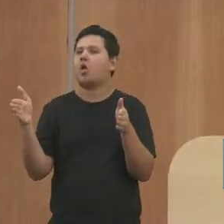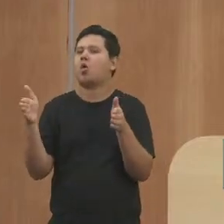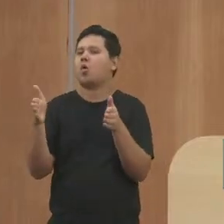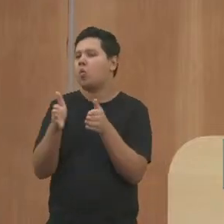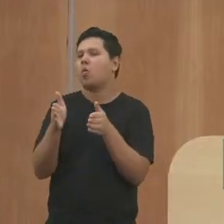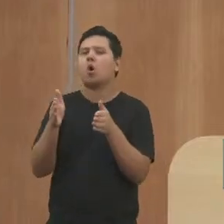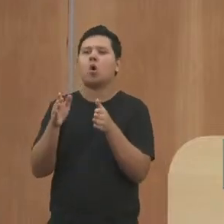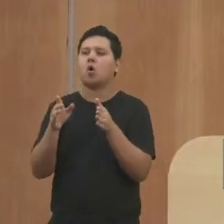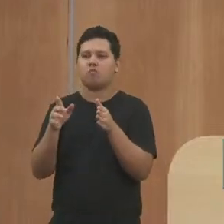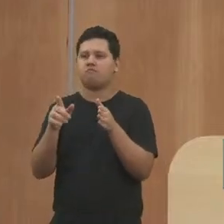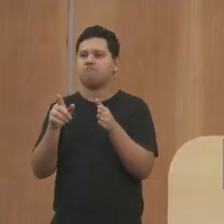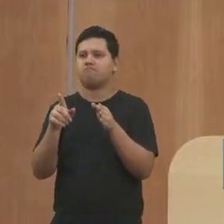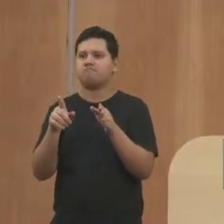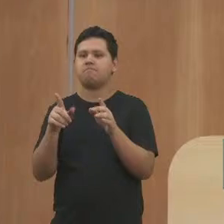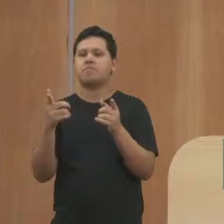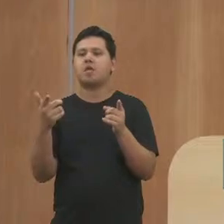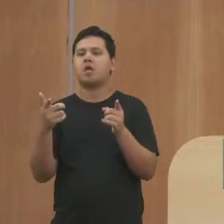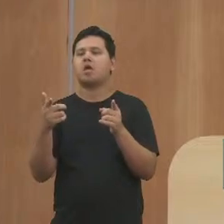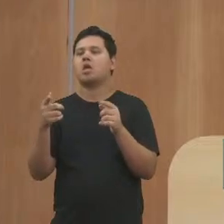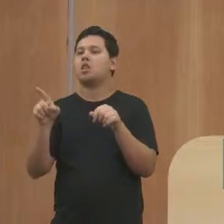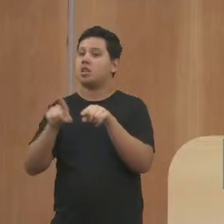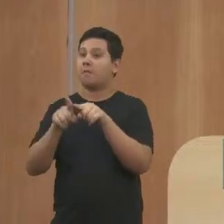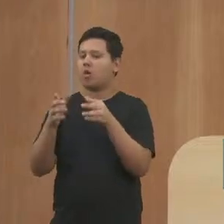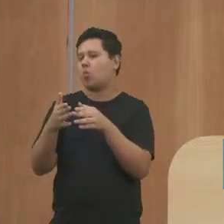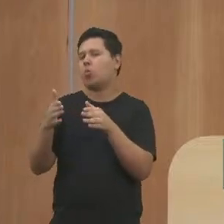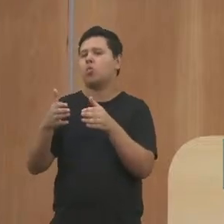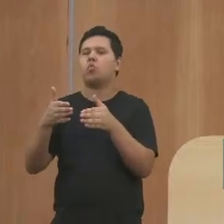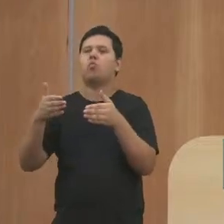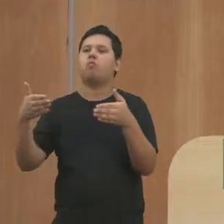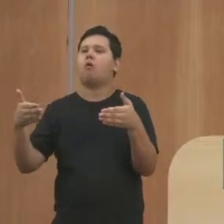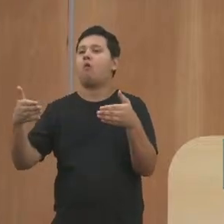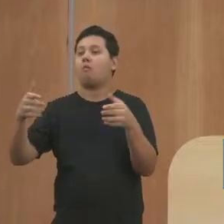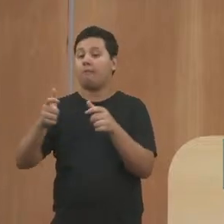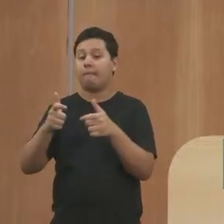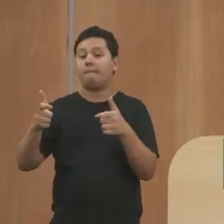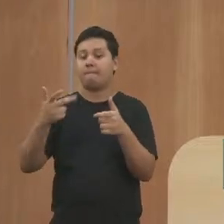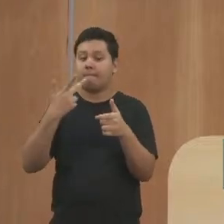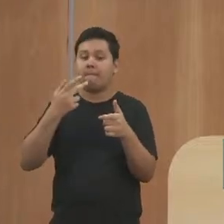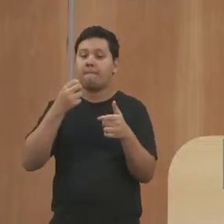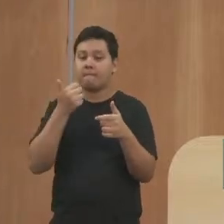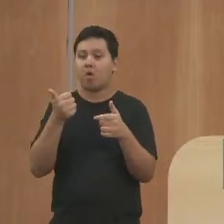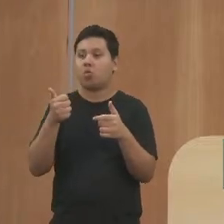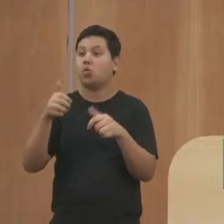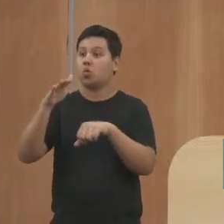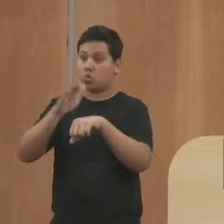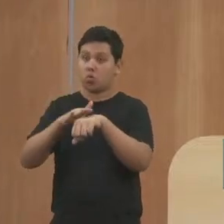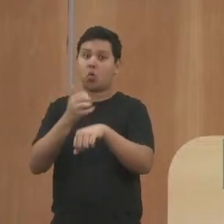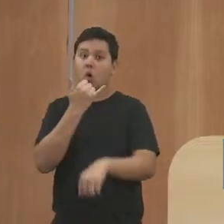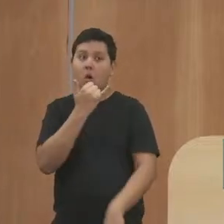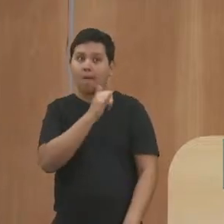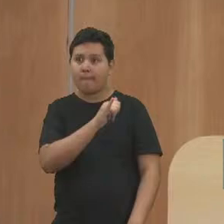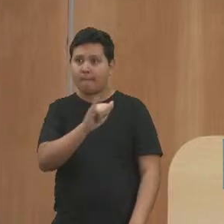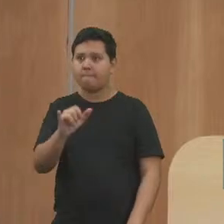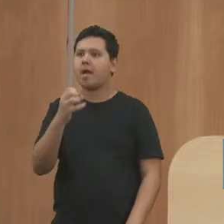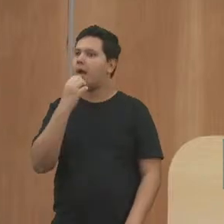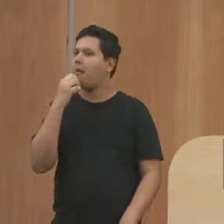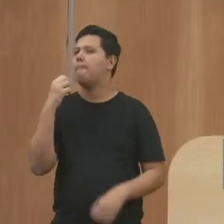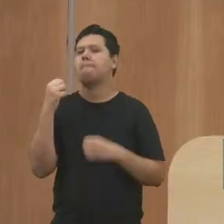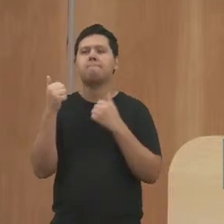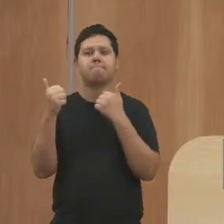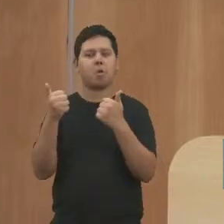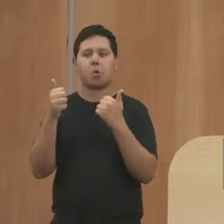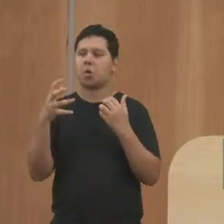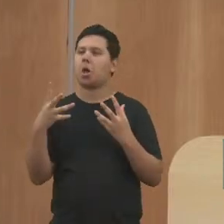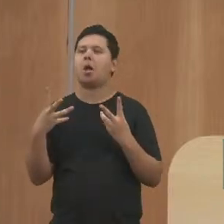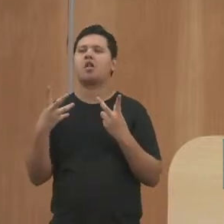ele tem que pensar no curto, no médio e no longo prazo, e a anistia ela já é um bom sinal que a gente está pensando